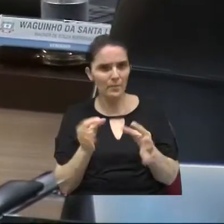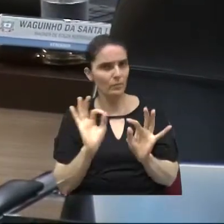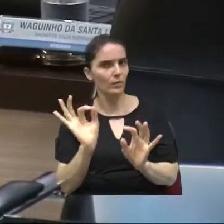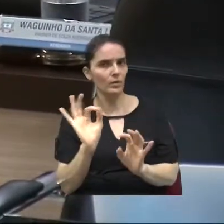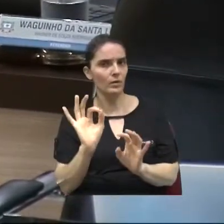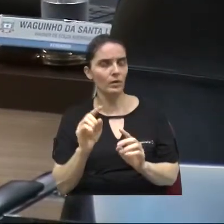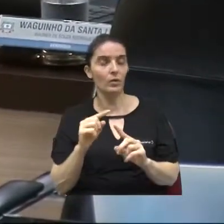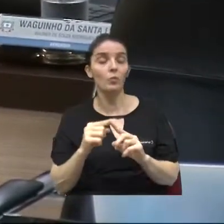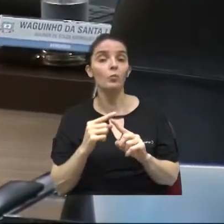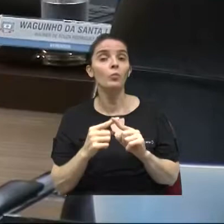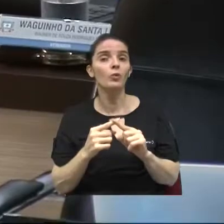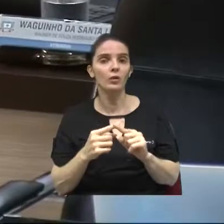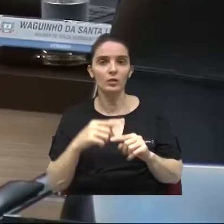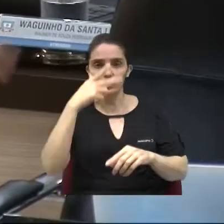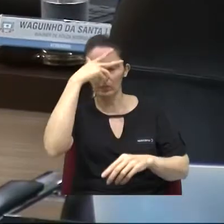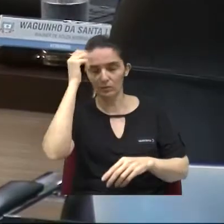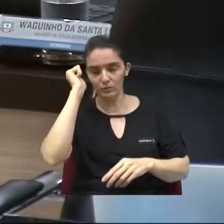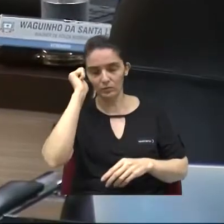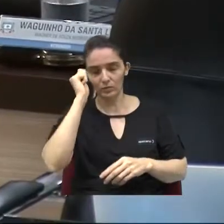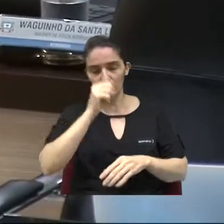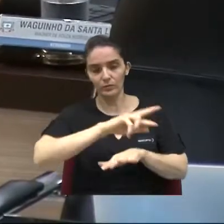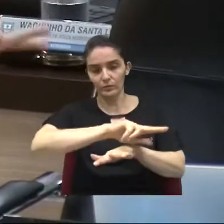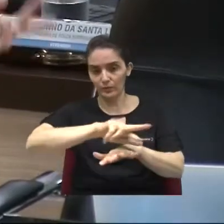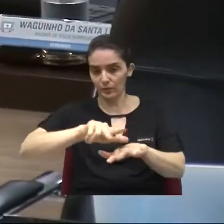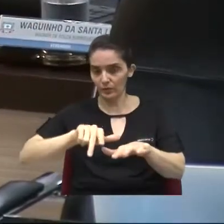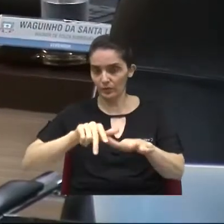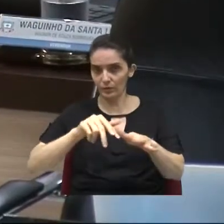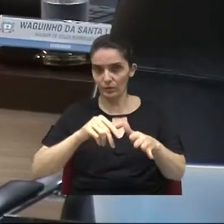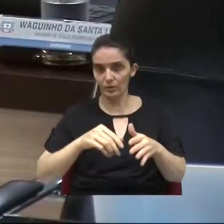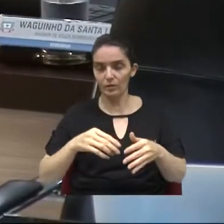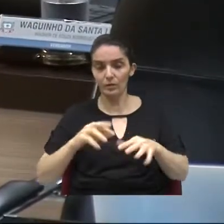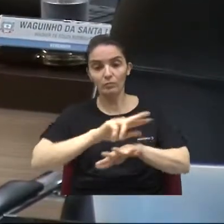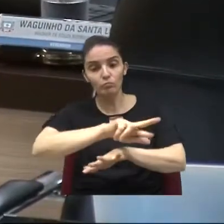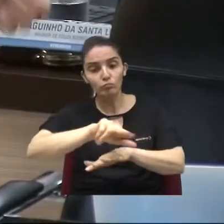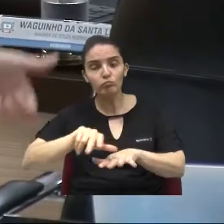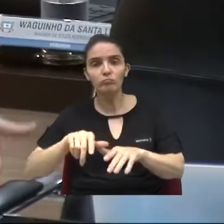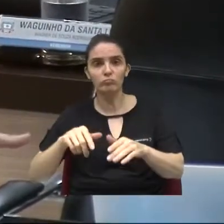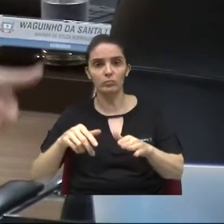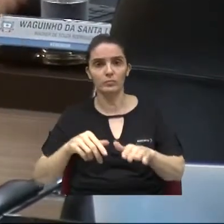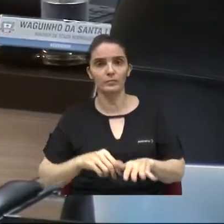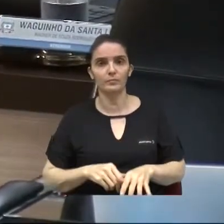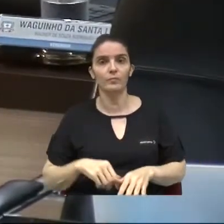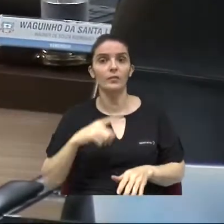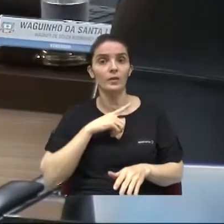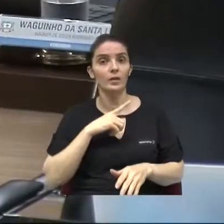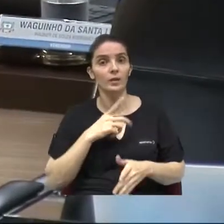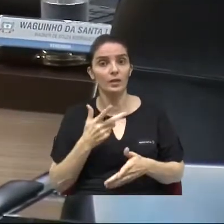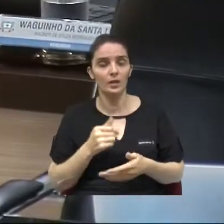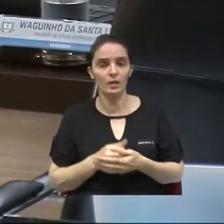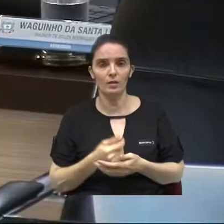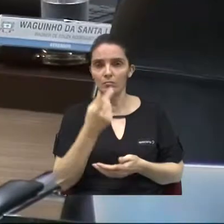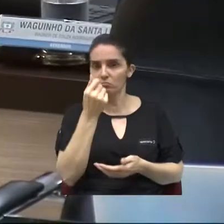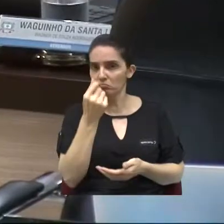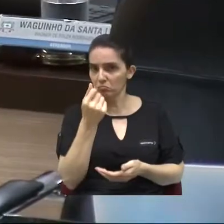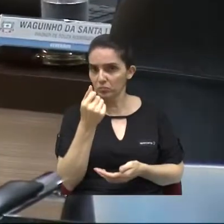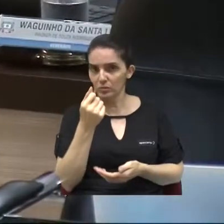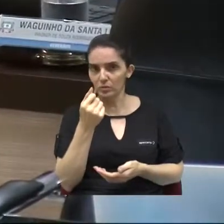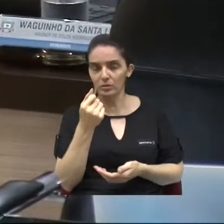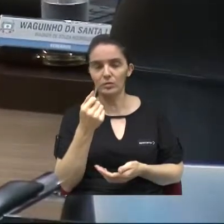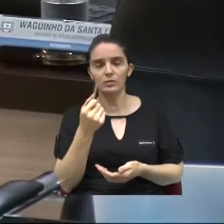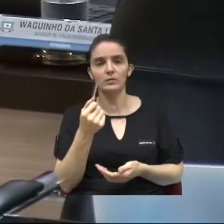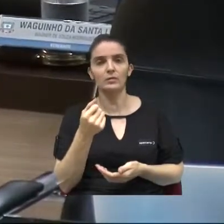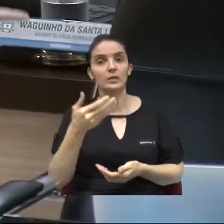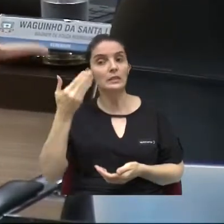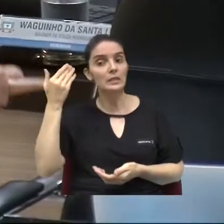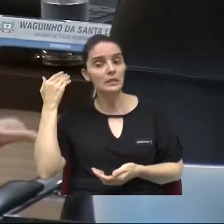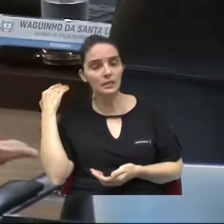em específico tem diversos marcos. Temos que ver, inclusive, se verbas rescisórias anterior ao